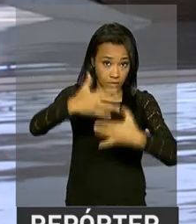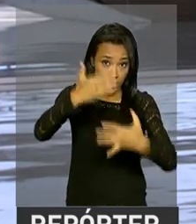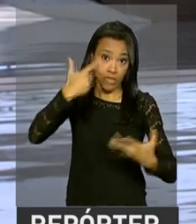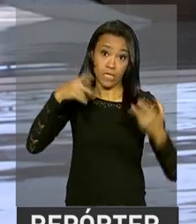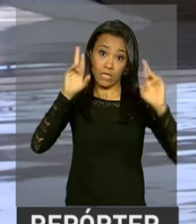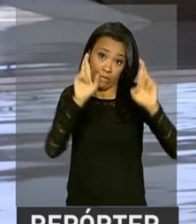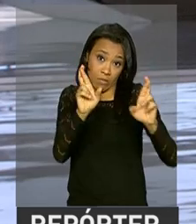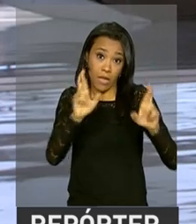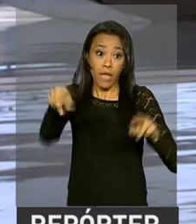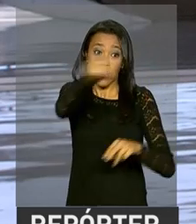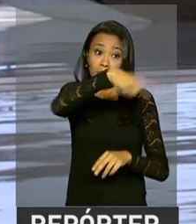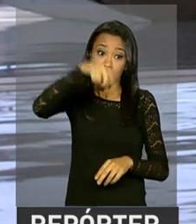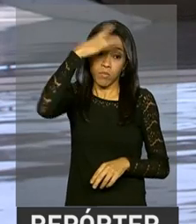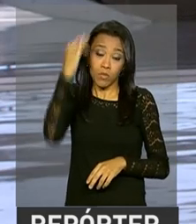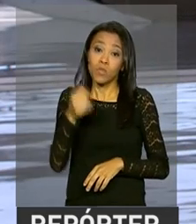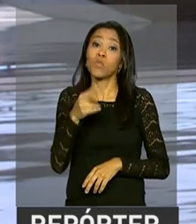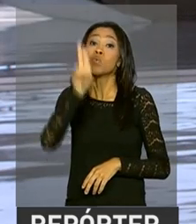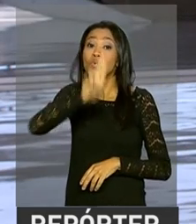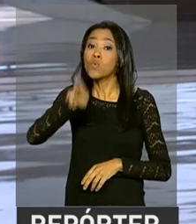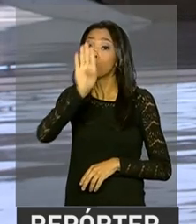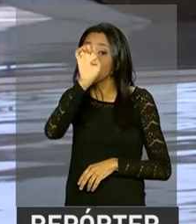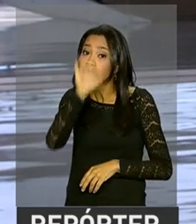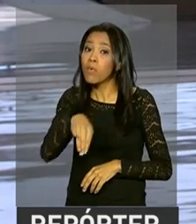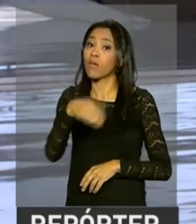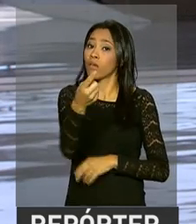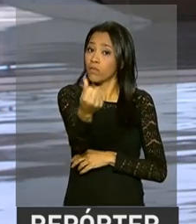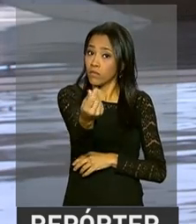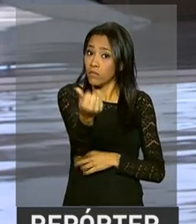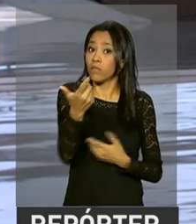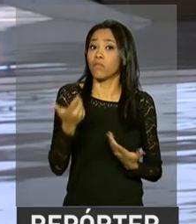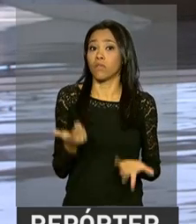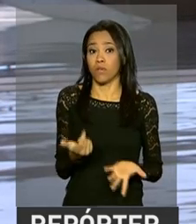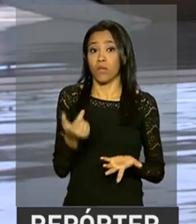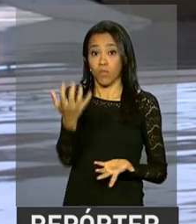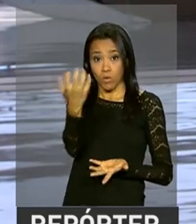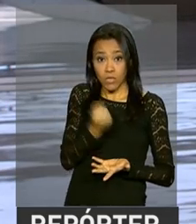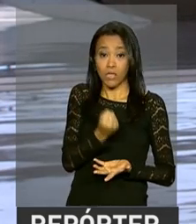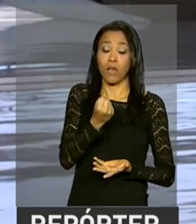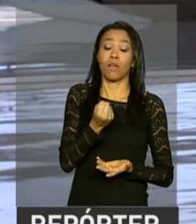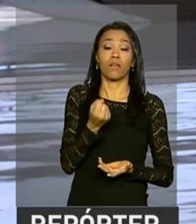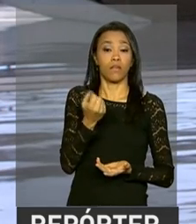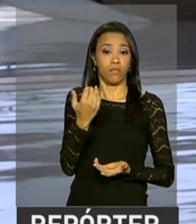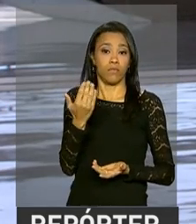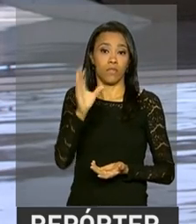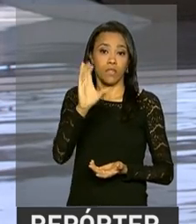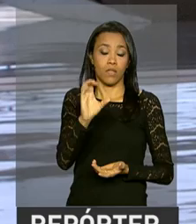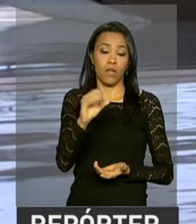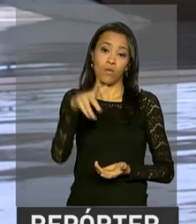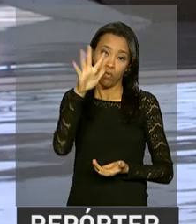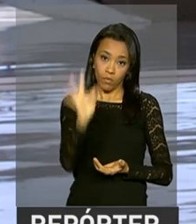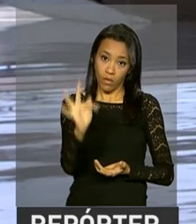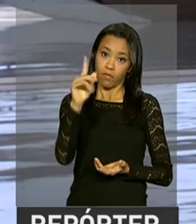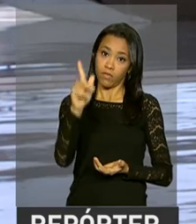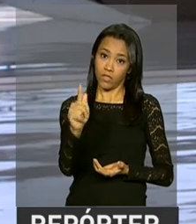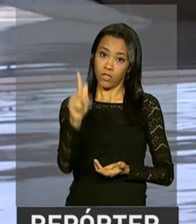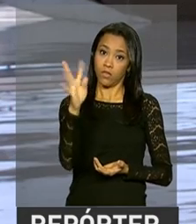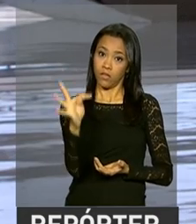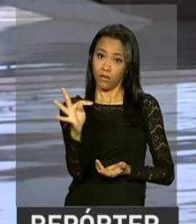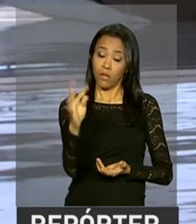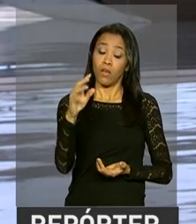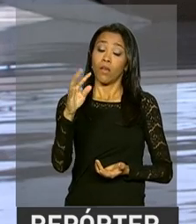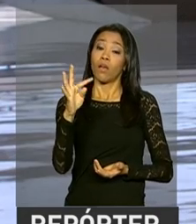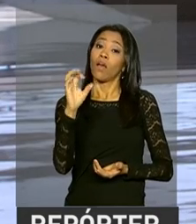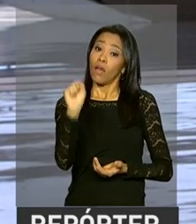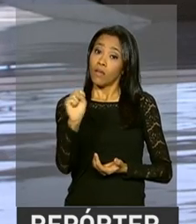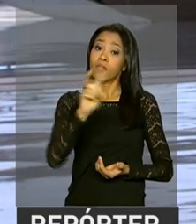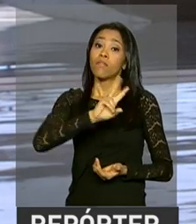os brasileiros façam bom uso do dinheiro. Para ele, o saque nas contas do Fundo de Garantia do Tempo de Serviço vai